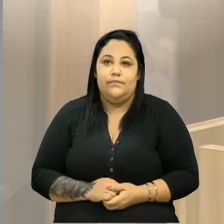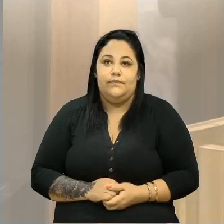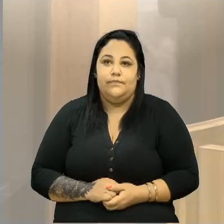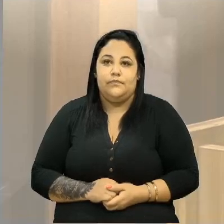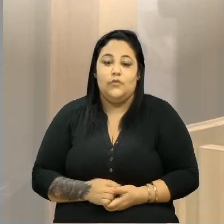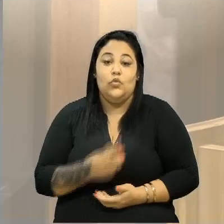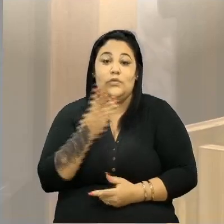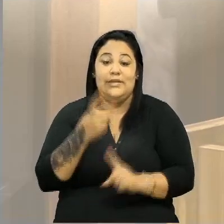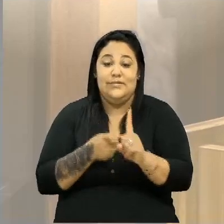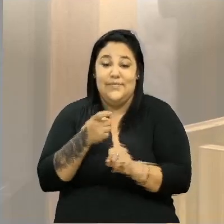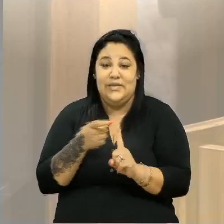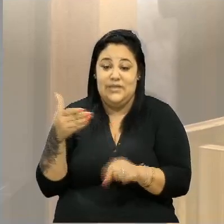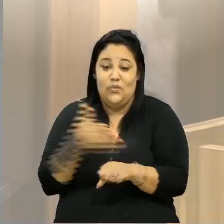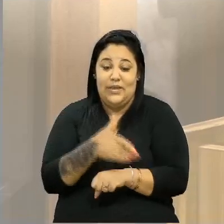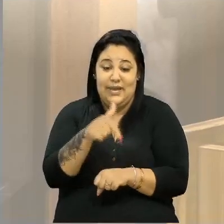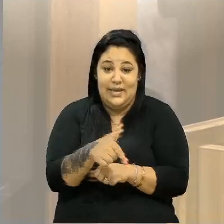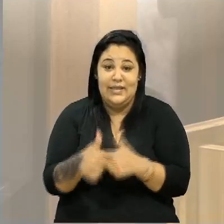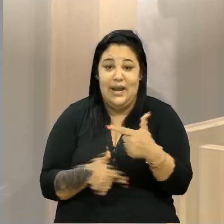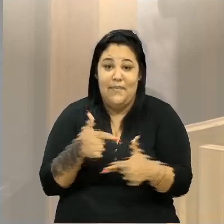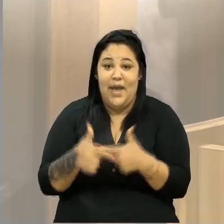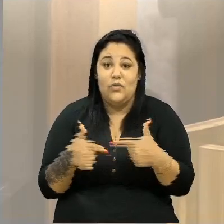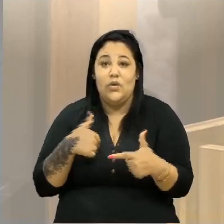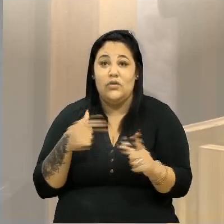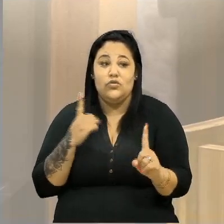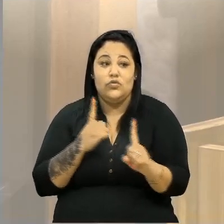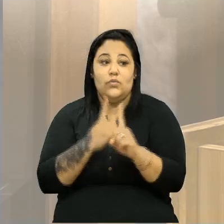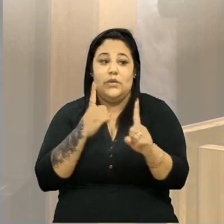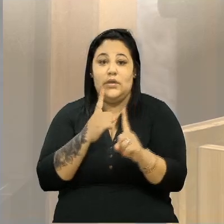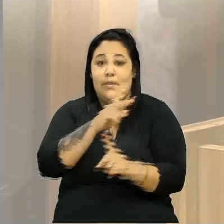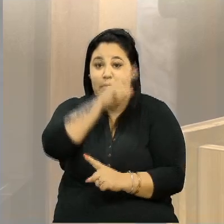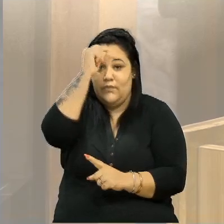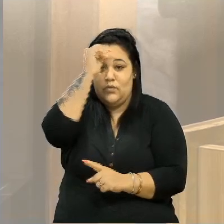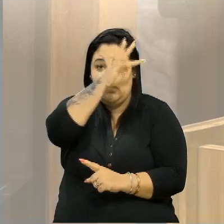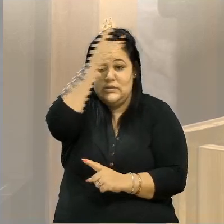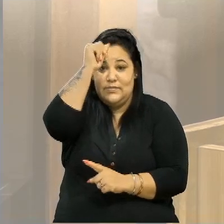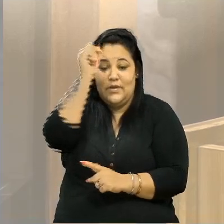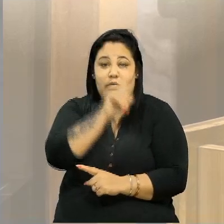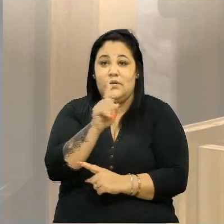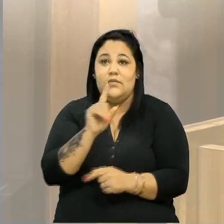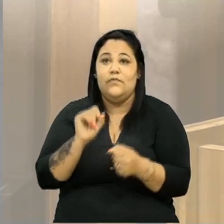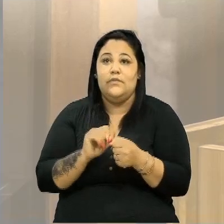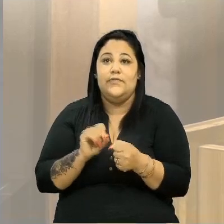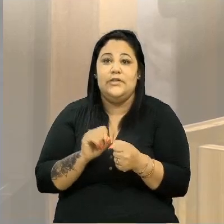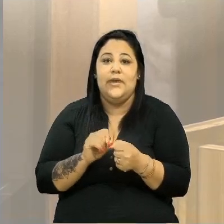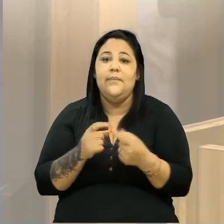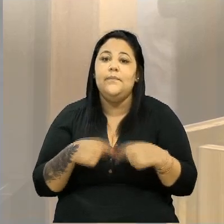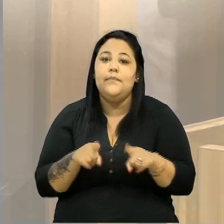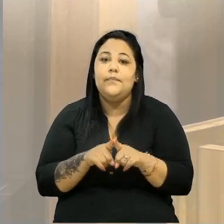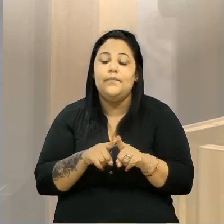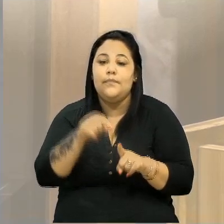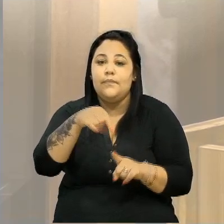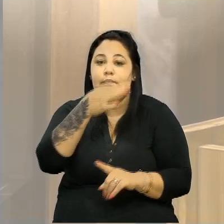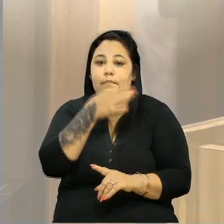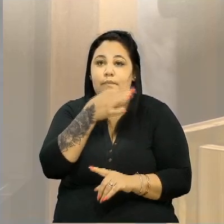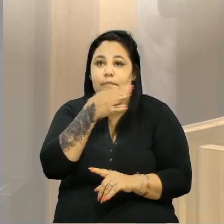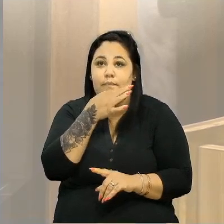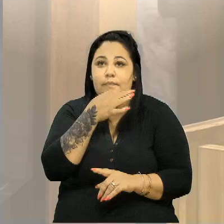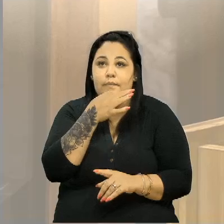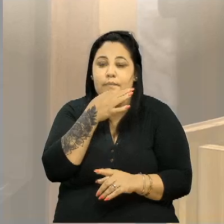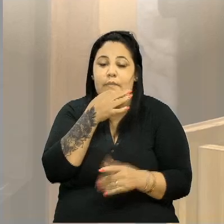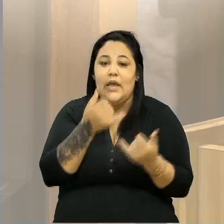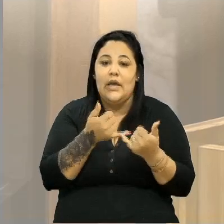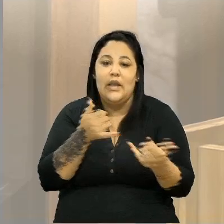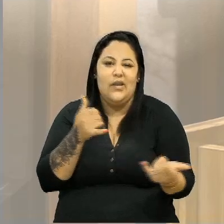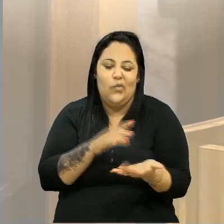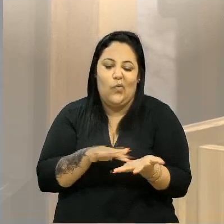meses, eu descobri que a Prefeitura Municipal não fazia pregão eletrônico em Caxias do Sul. Pressionei nessa tribuna,